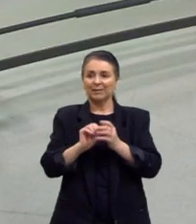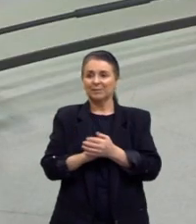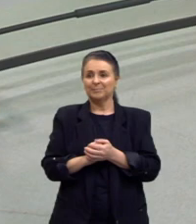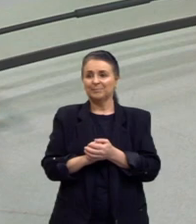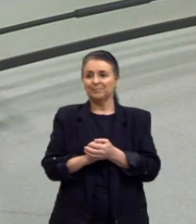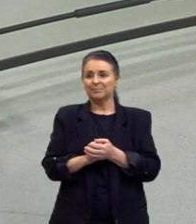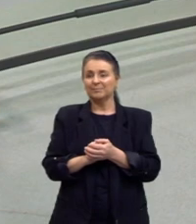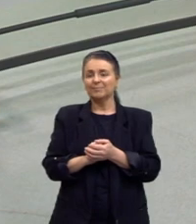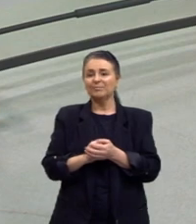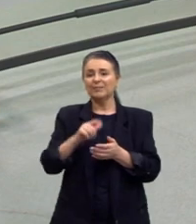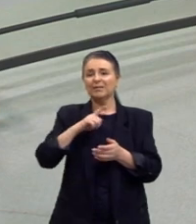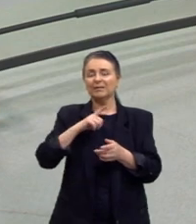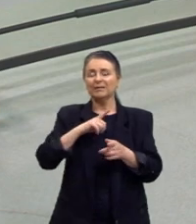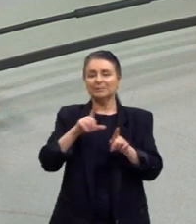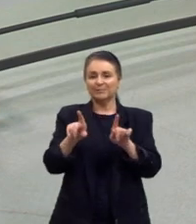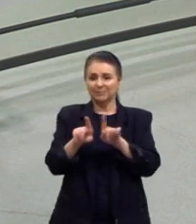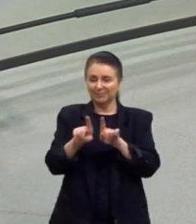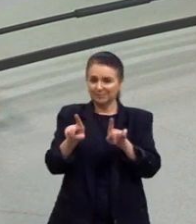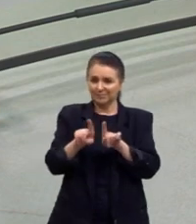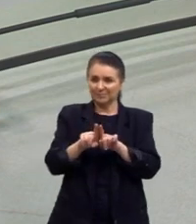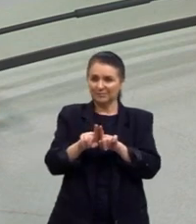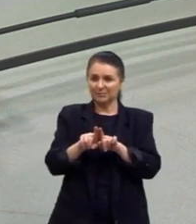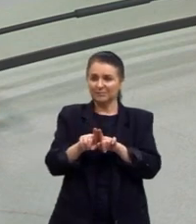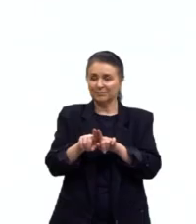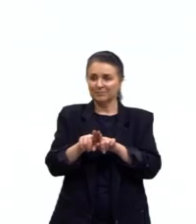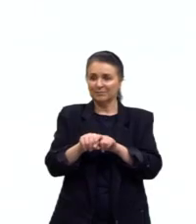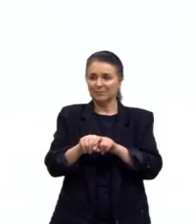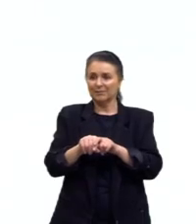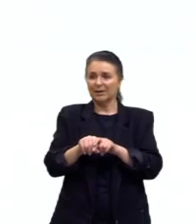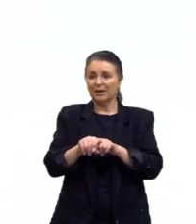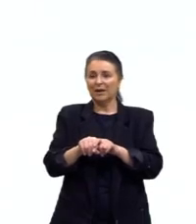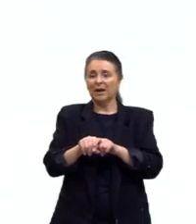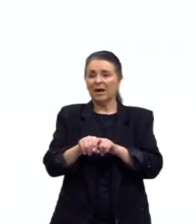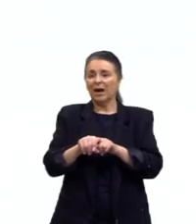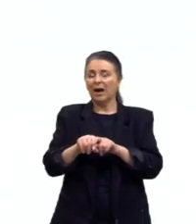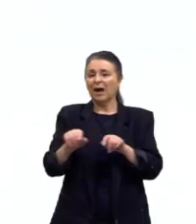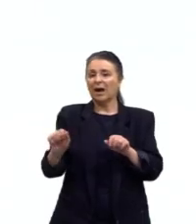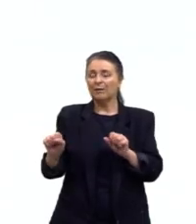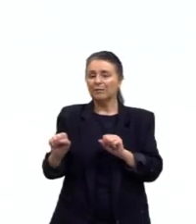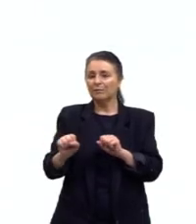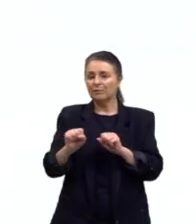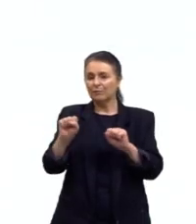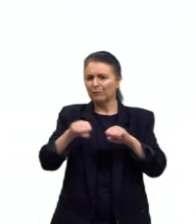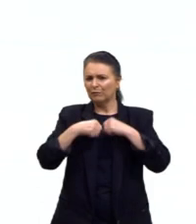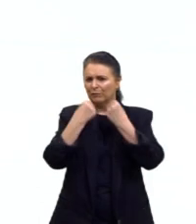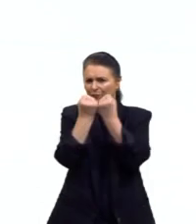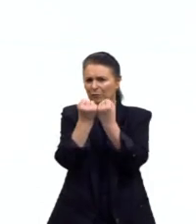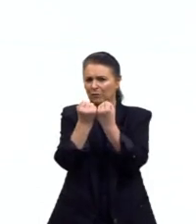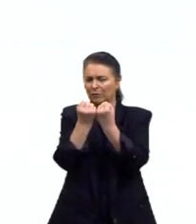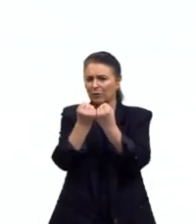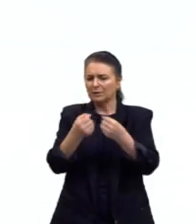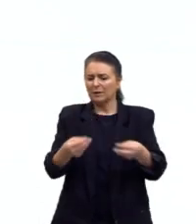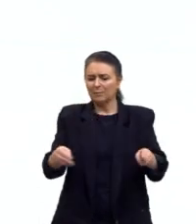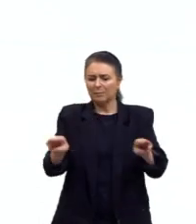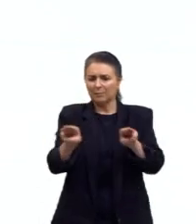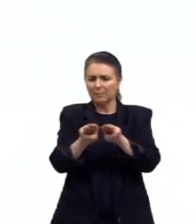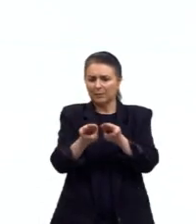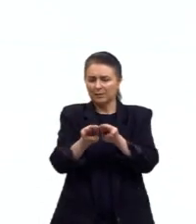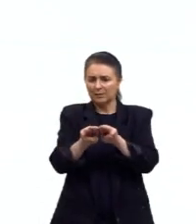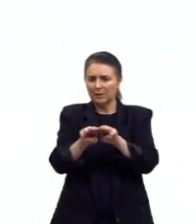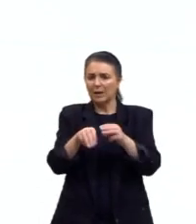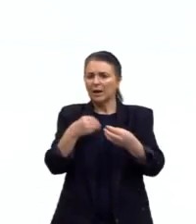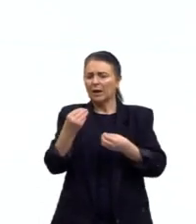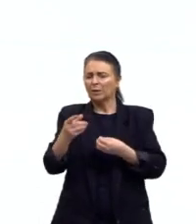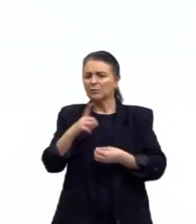Bom, a gente tem também, né, vamos ver mais rapidinho, a força magnética, tá? A força magnética é como se a